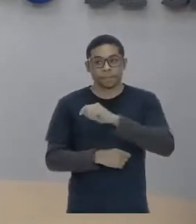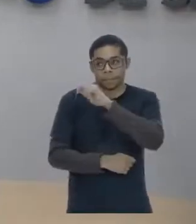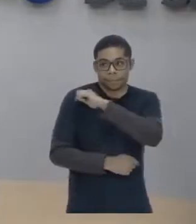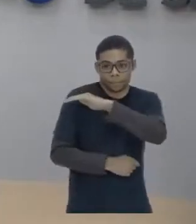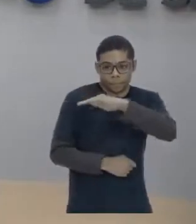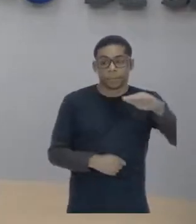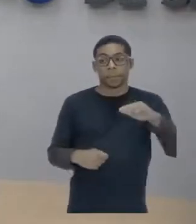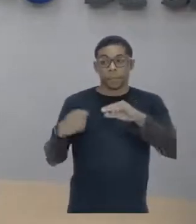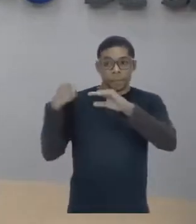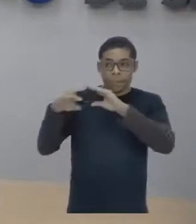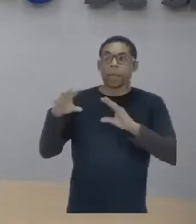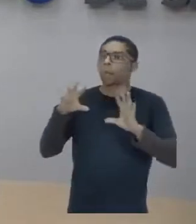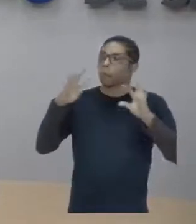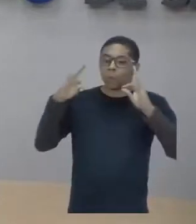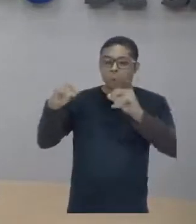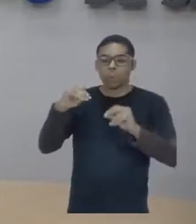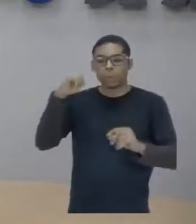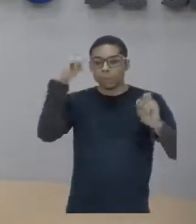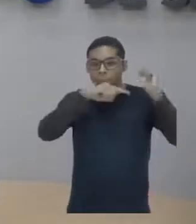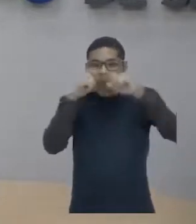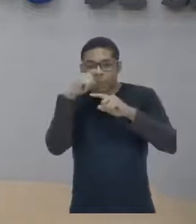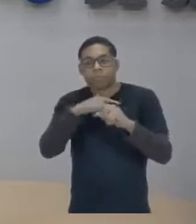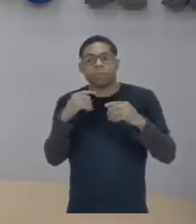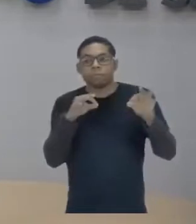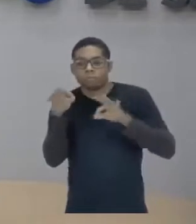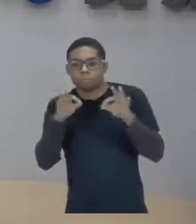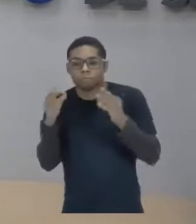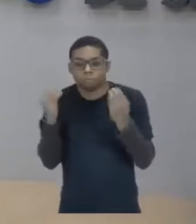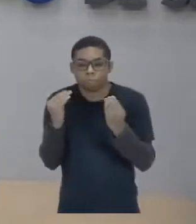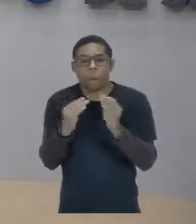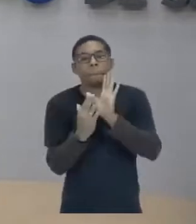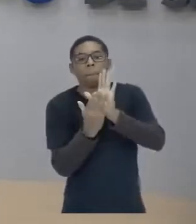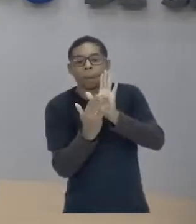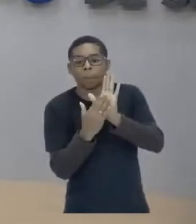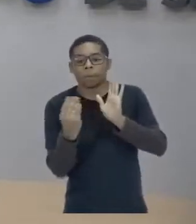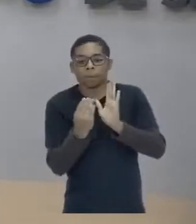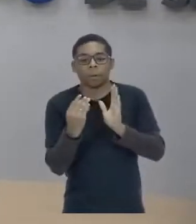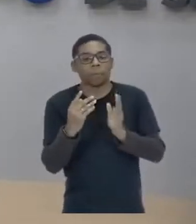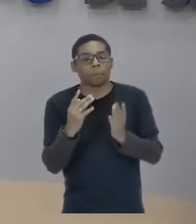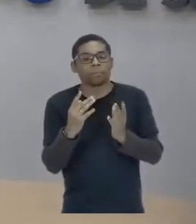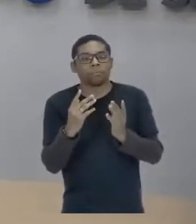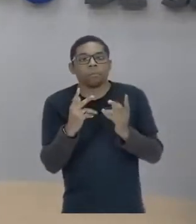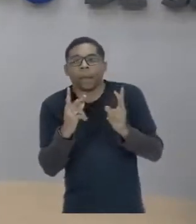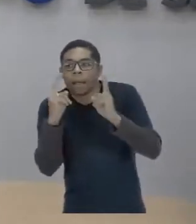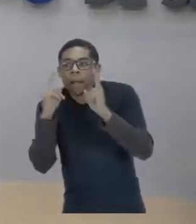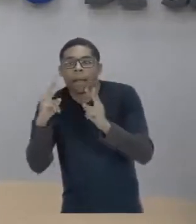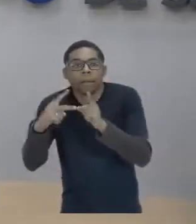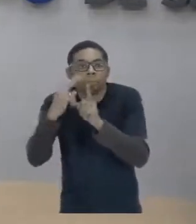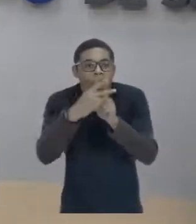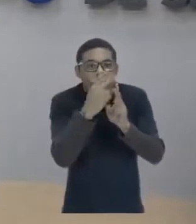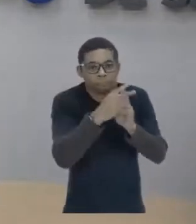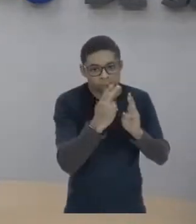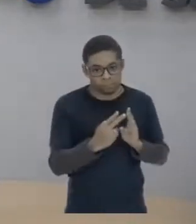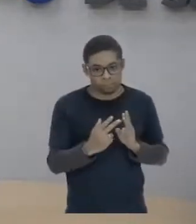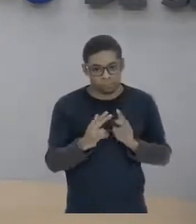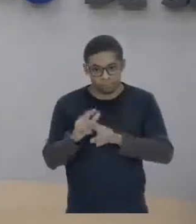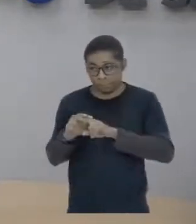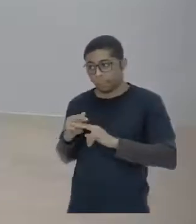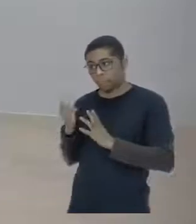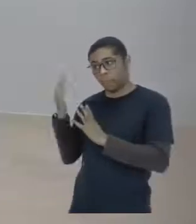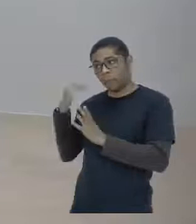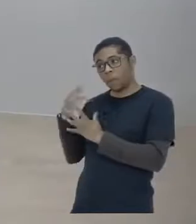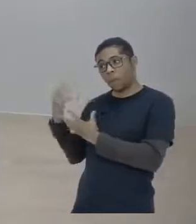mandaram, todos tiveram dificuldade na proposição, nessa proposta de intervenção. Pelo menos foi o que eu recebi, viu, professor